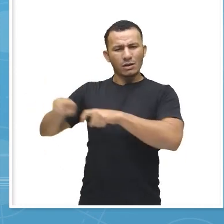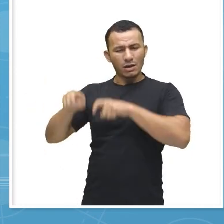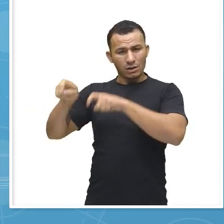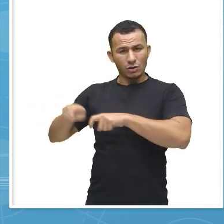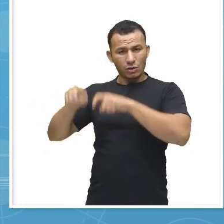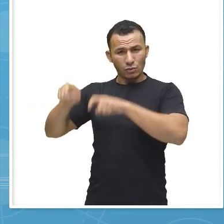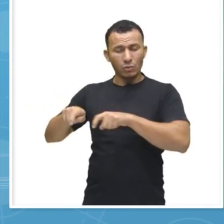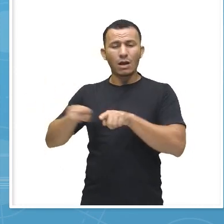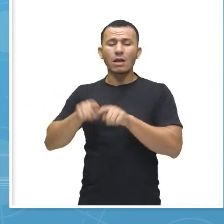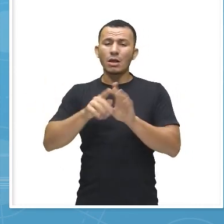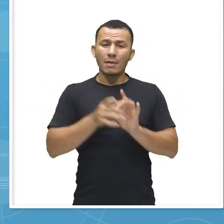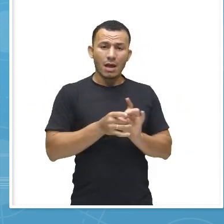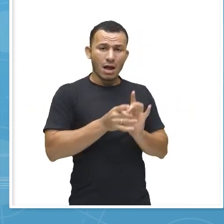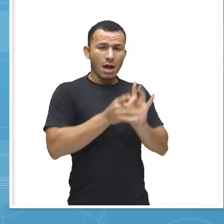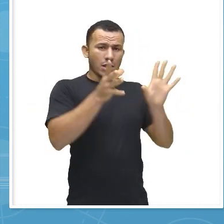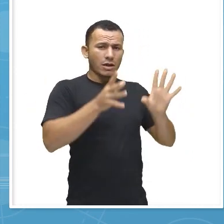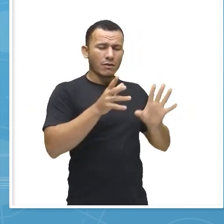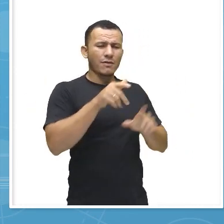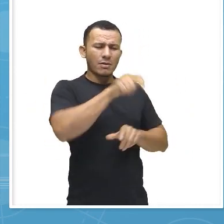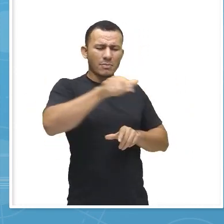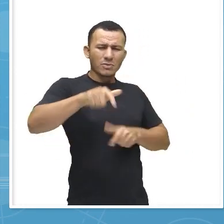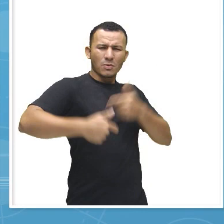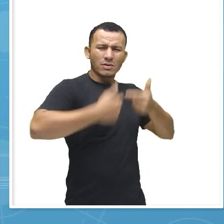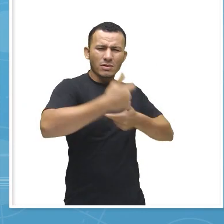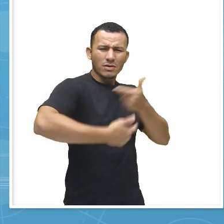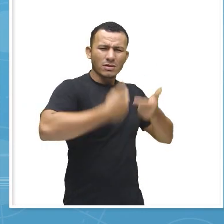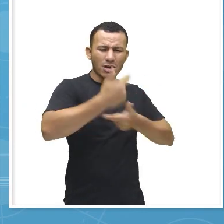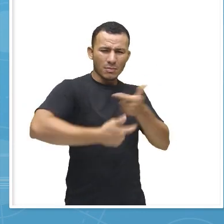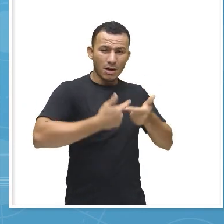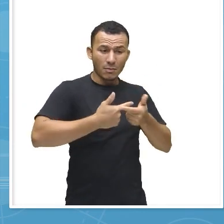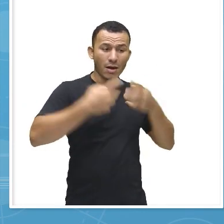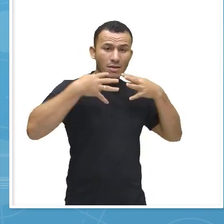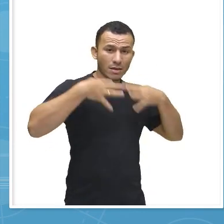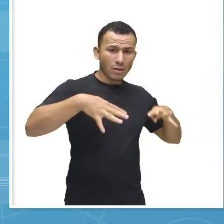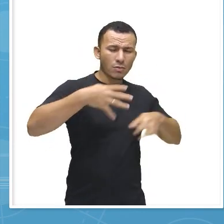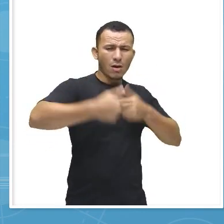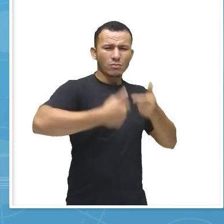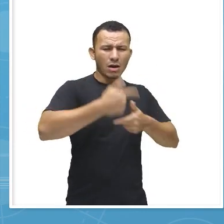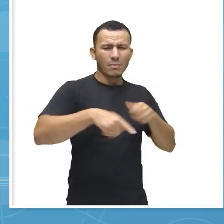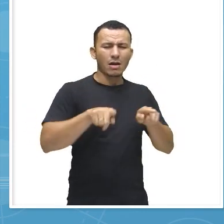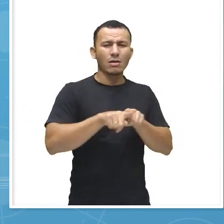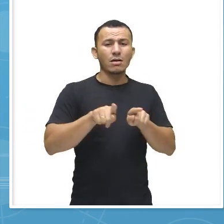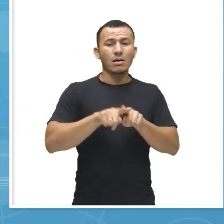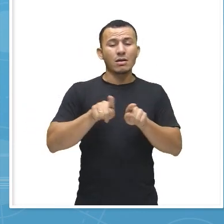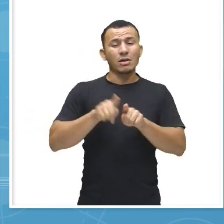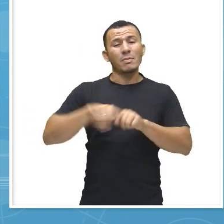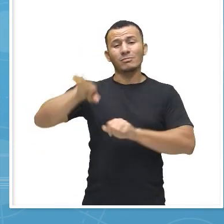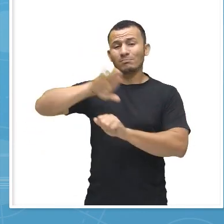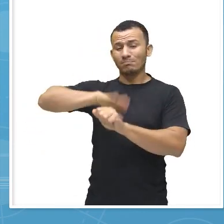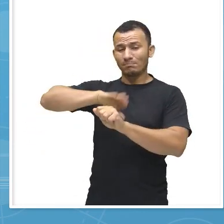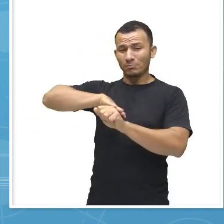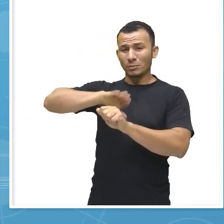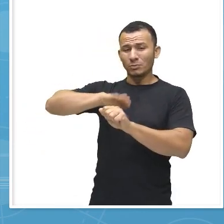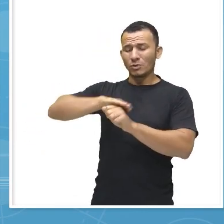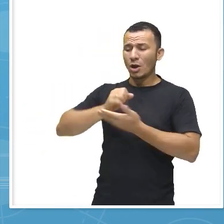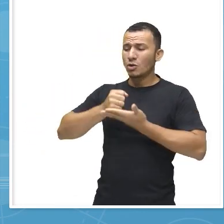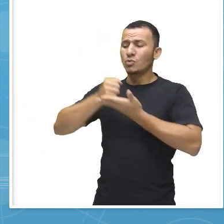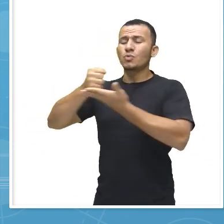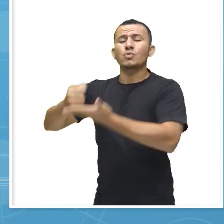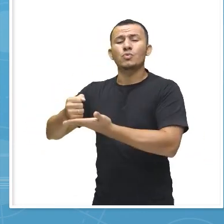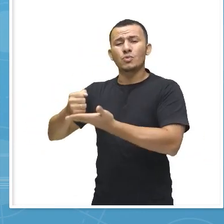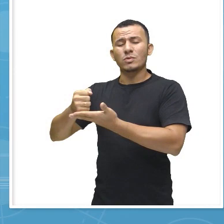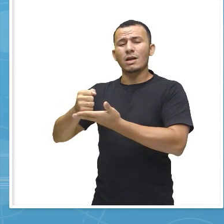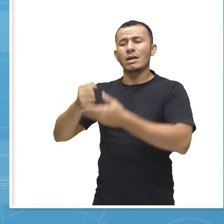a disponibilidade de mão de obra e de recursos naturais e a força do puritanismo ajudam a explicar